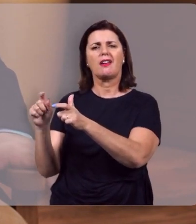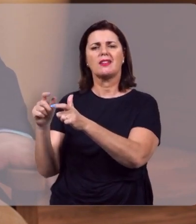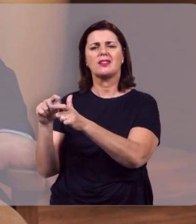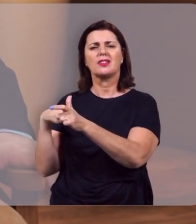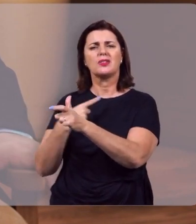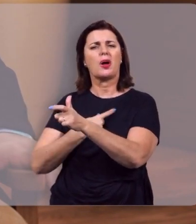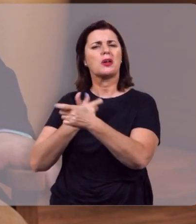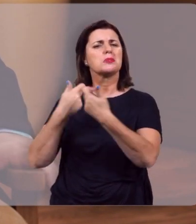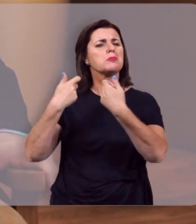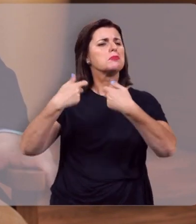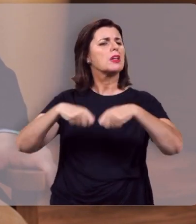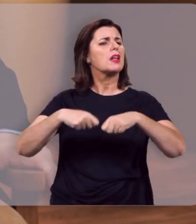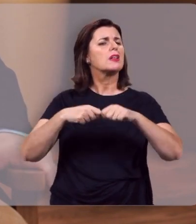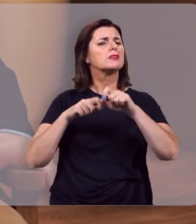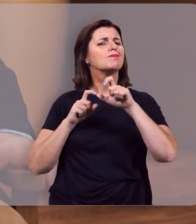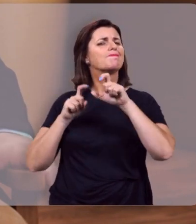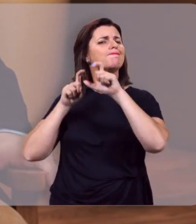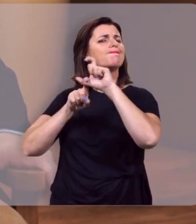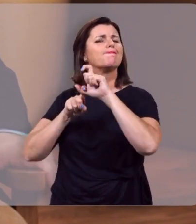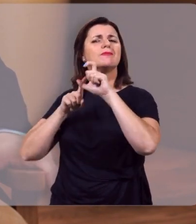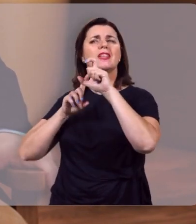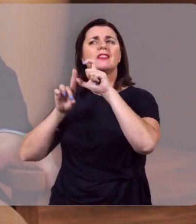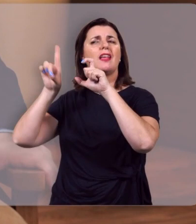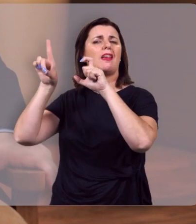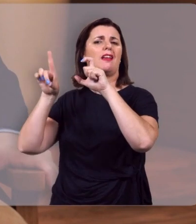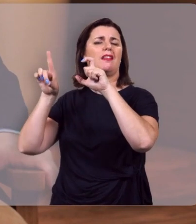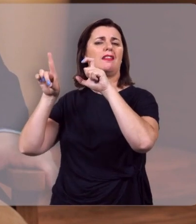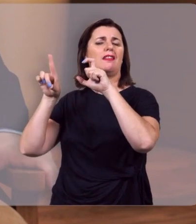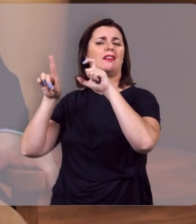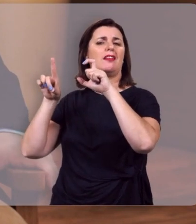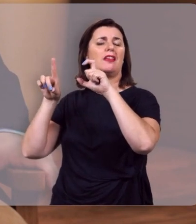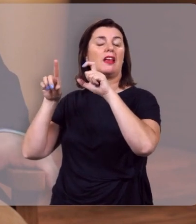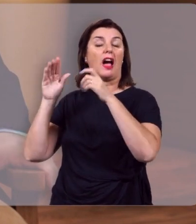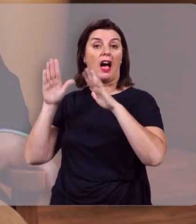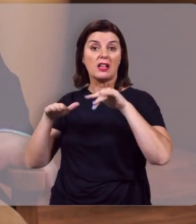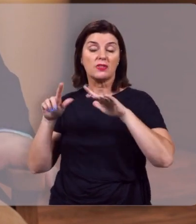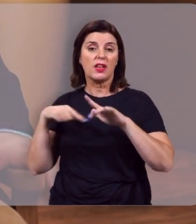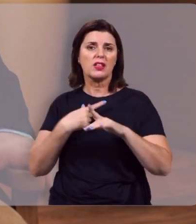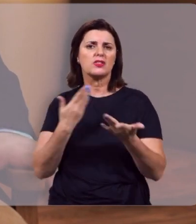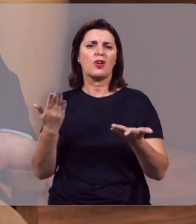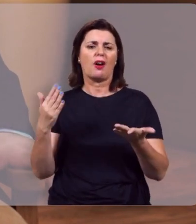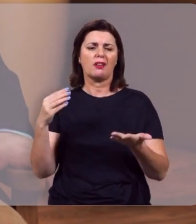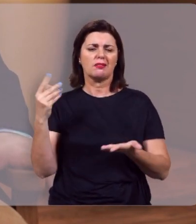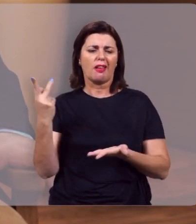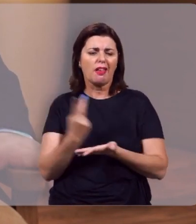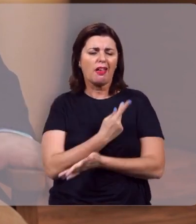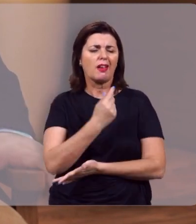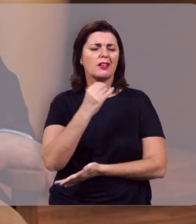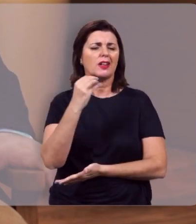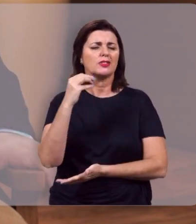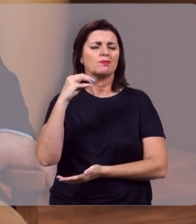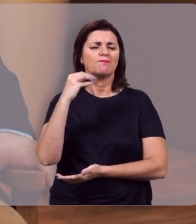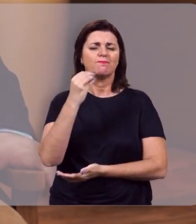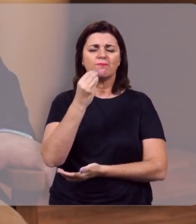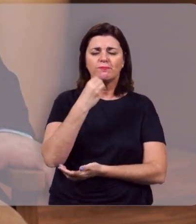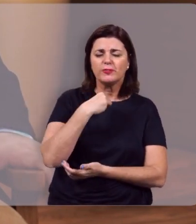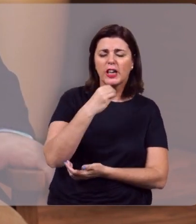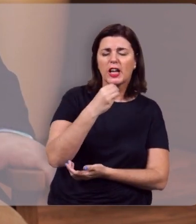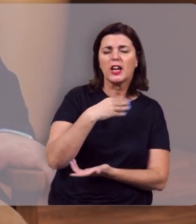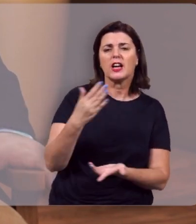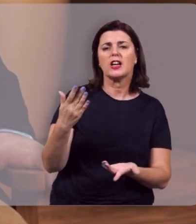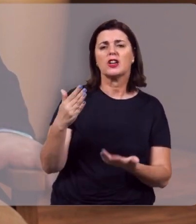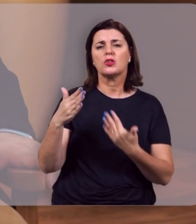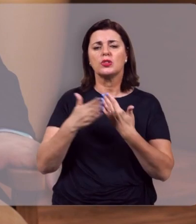quais nós temos que depender totalmente dele. E às vezes ele nos permite fracassar diante dos nossos